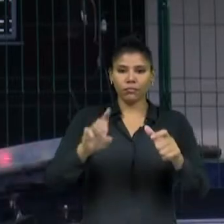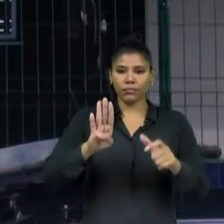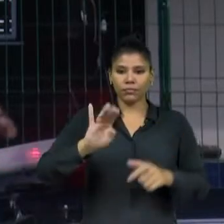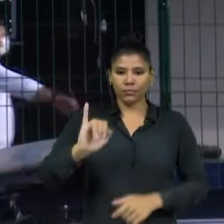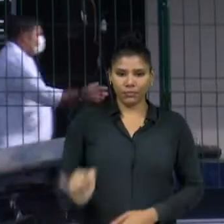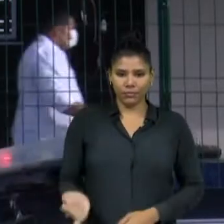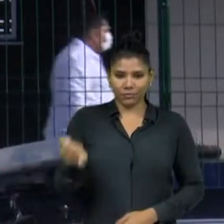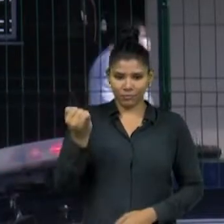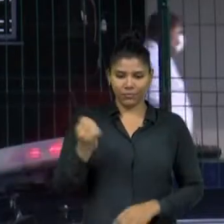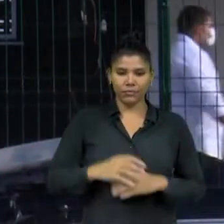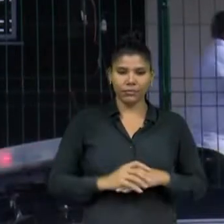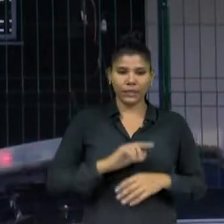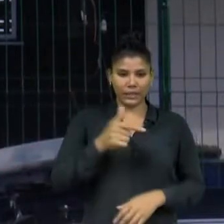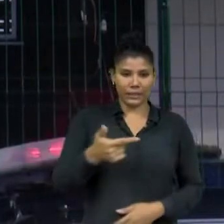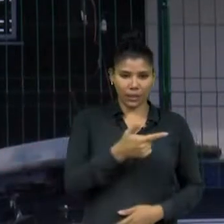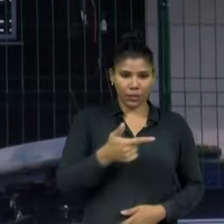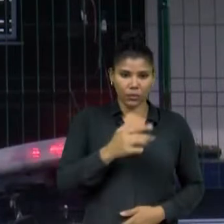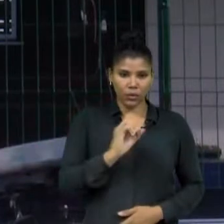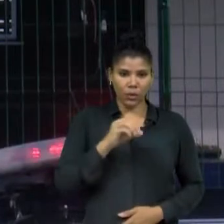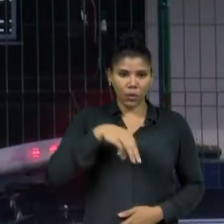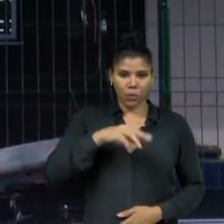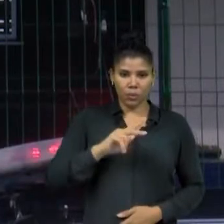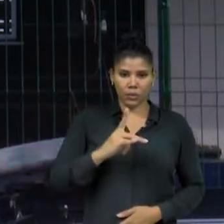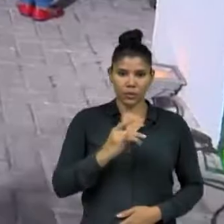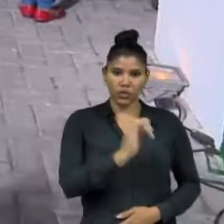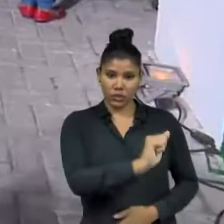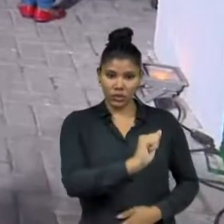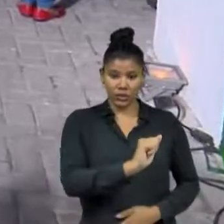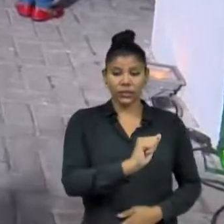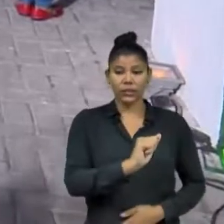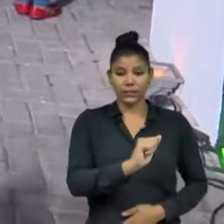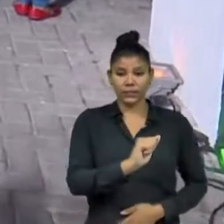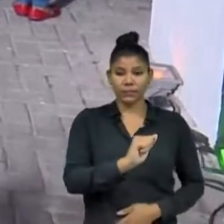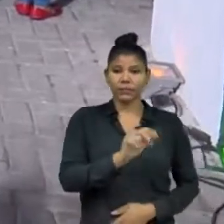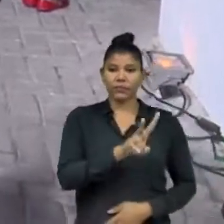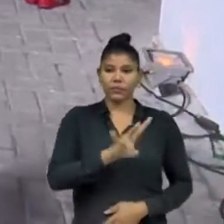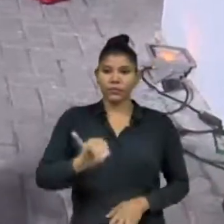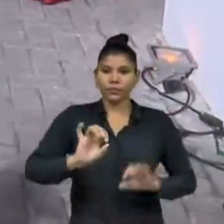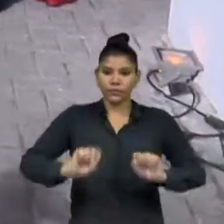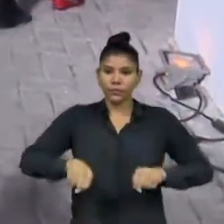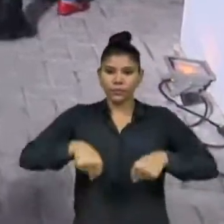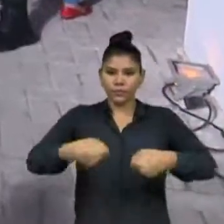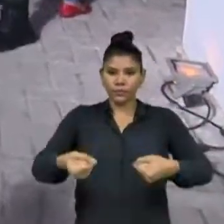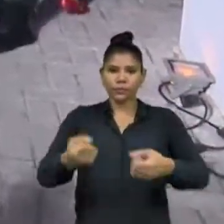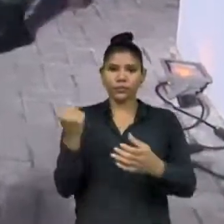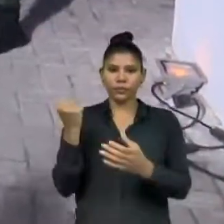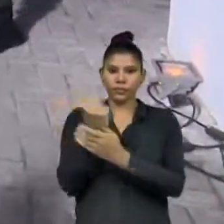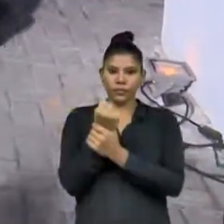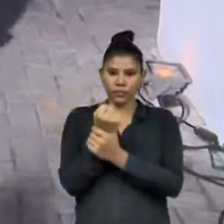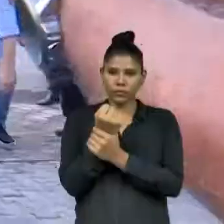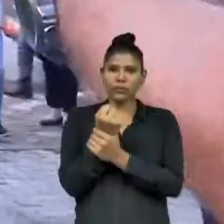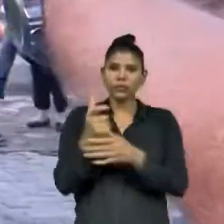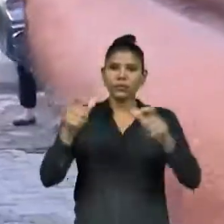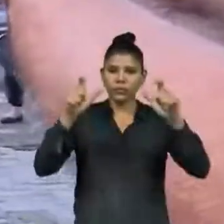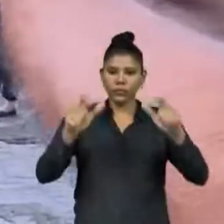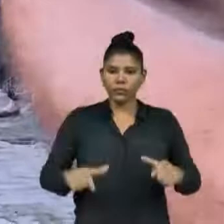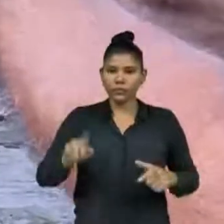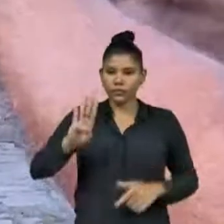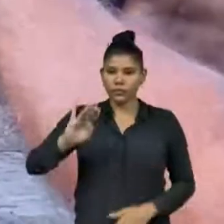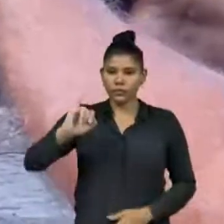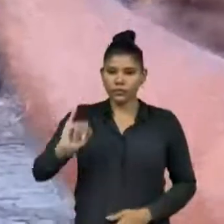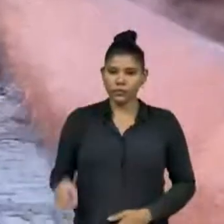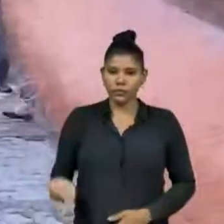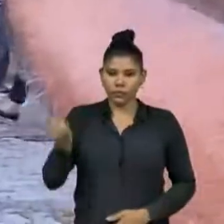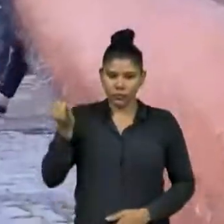segunda companhia do 17º Batalhão da Polícia Militar vai reforçar a segurança dos moradores do Grande Bom Jardim, incluindo